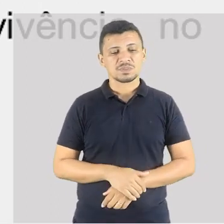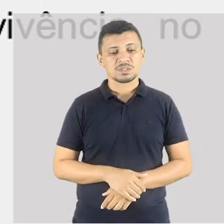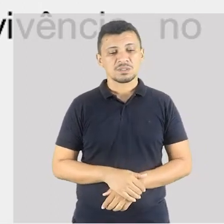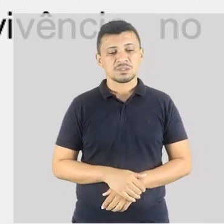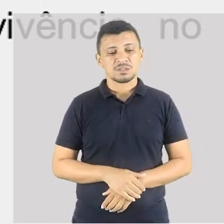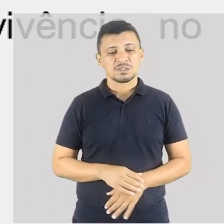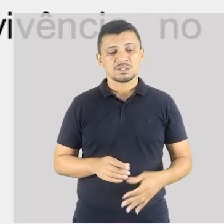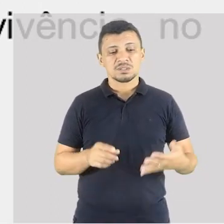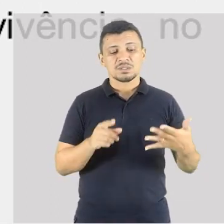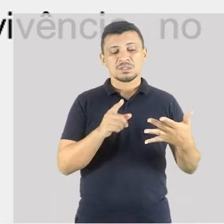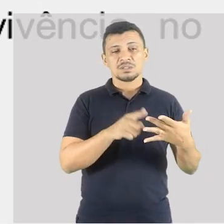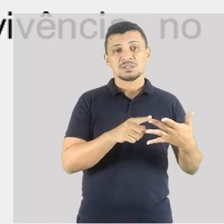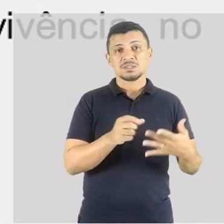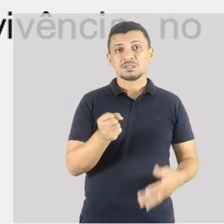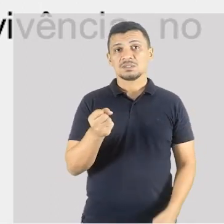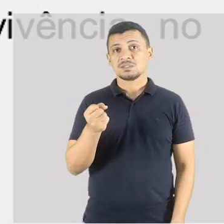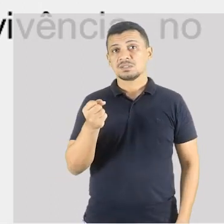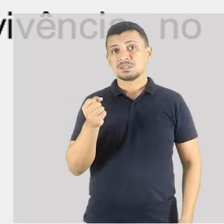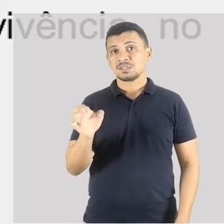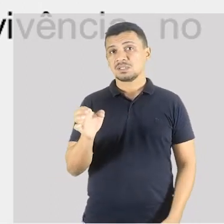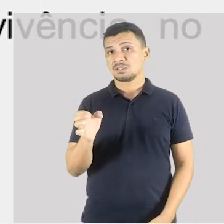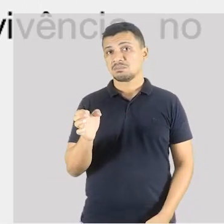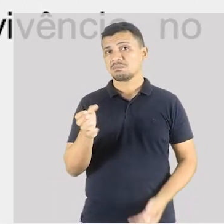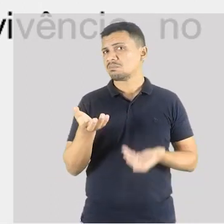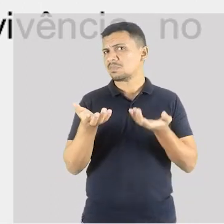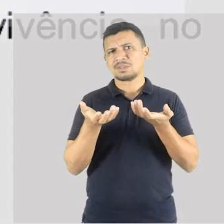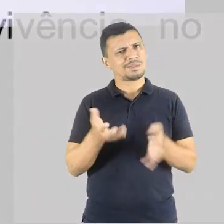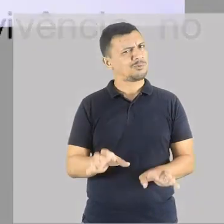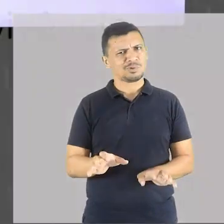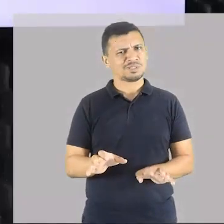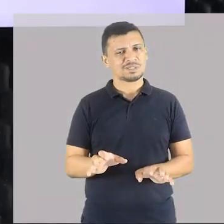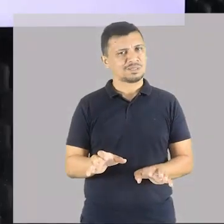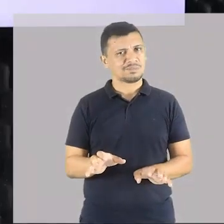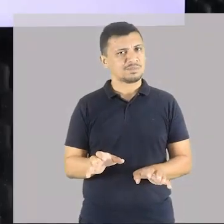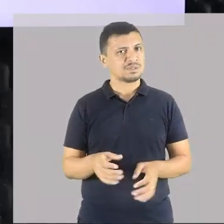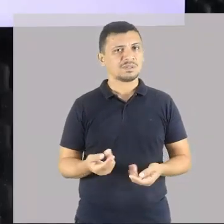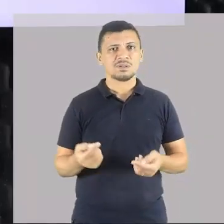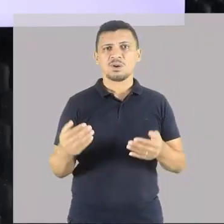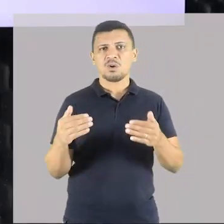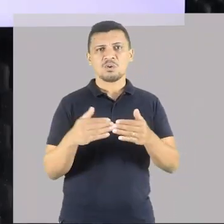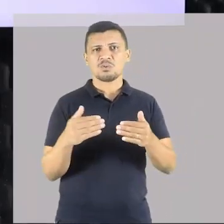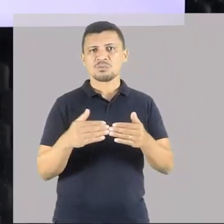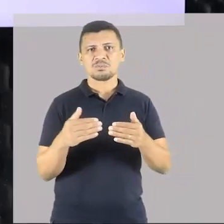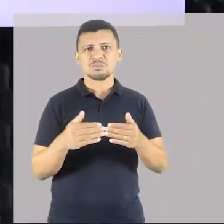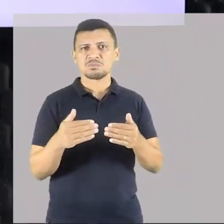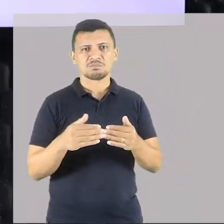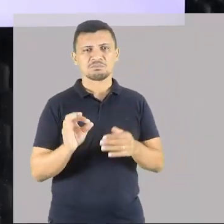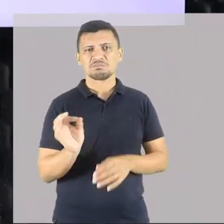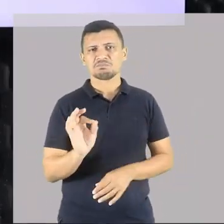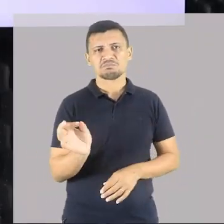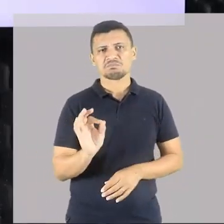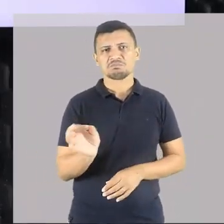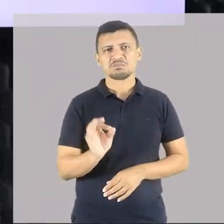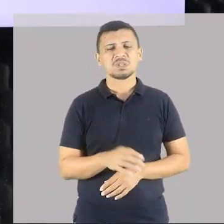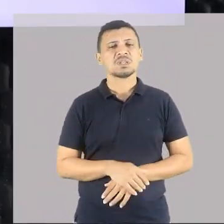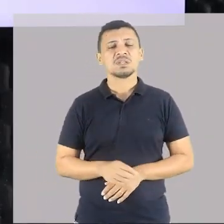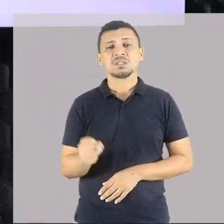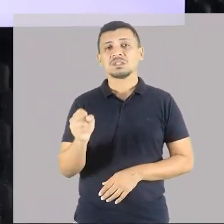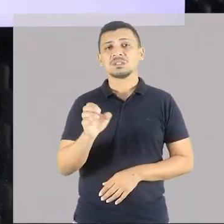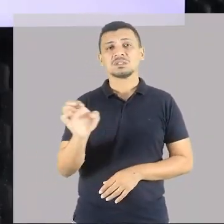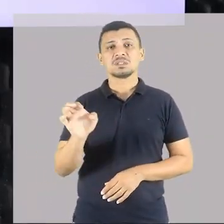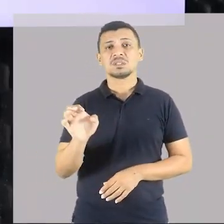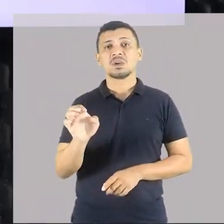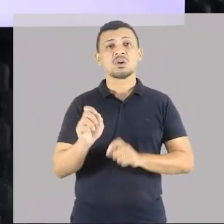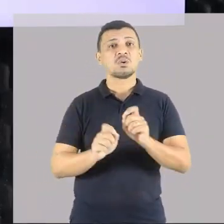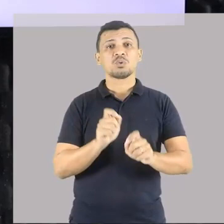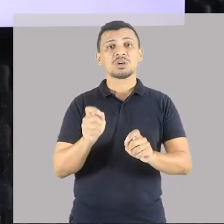olha aí, se não quiser, esse si aqui, ele não está associado à função de índice. Esse si aqui, ele está